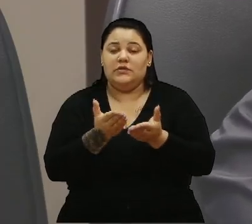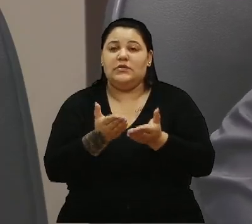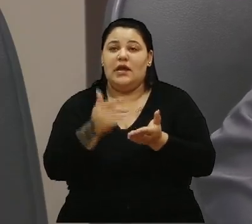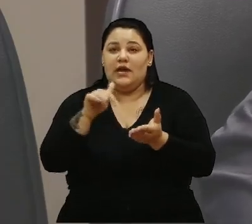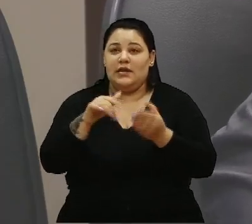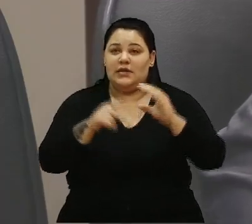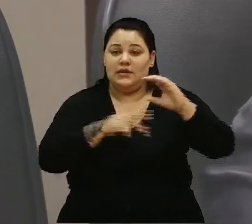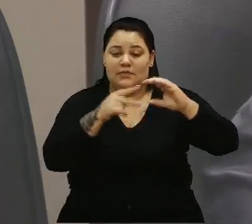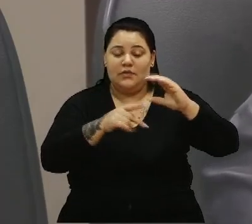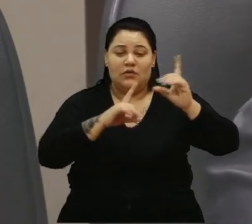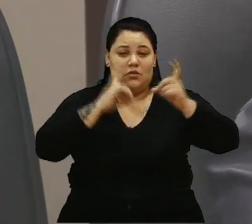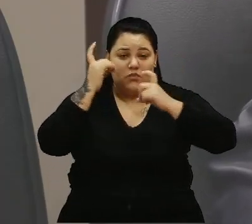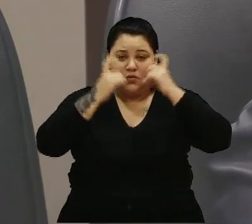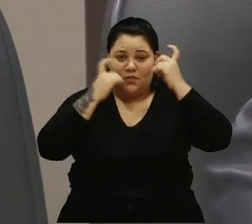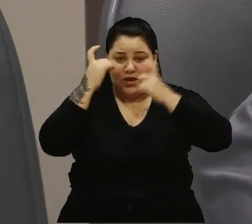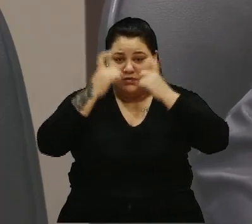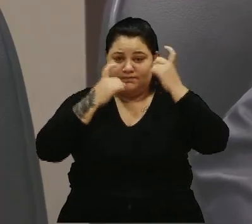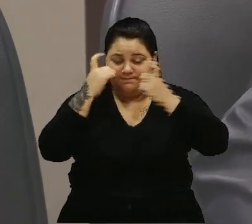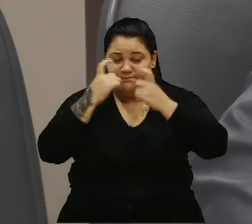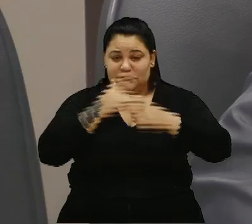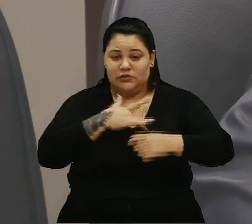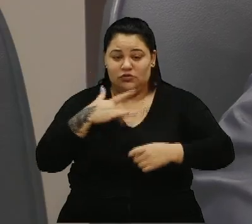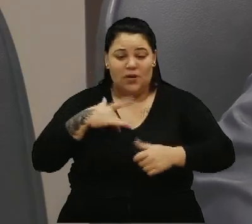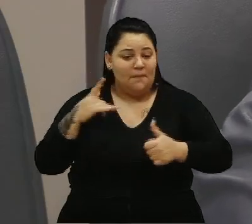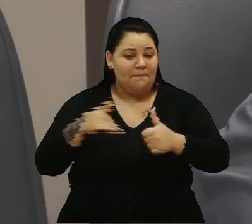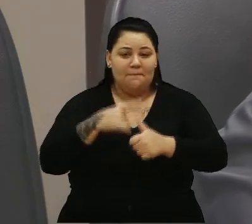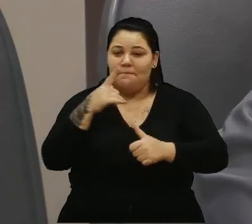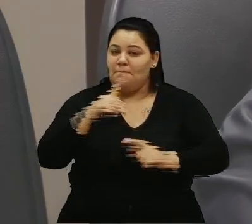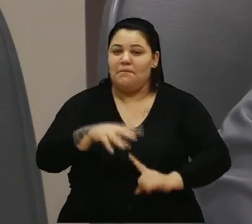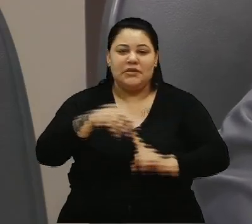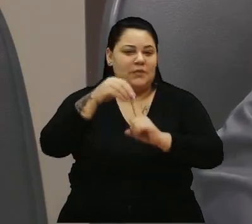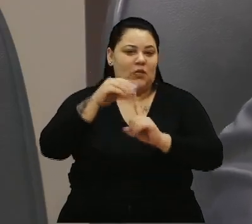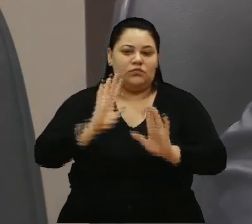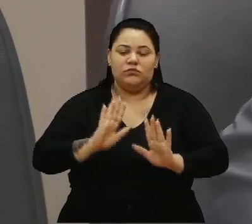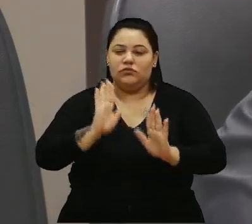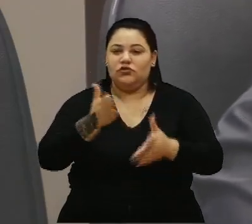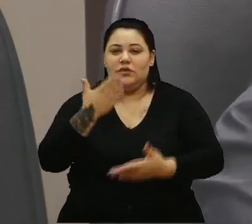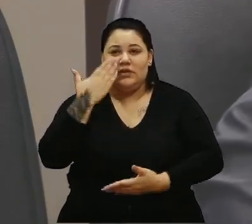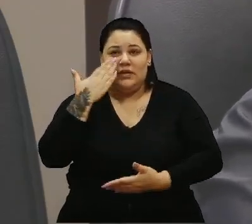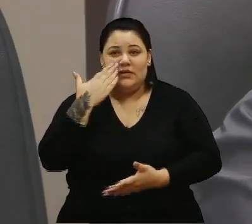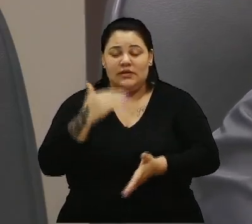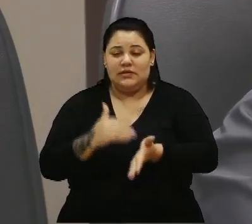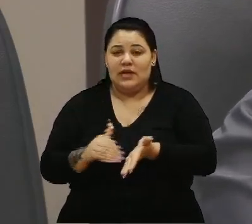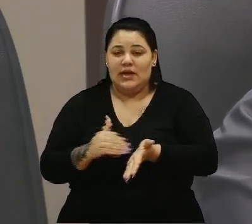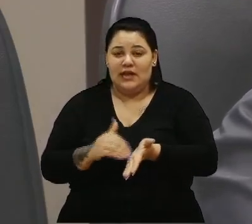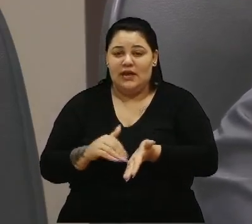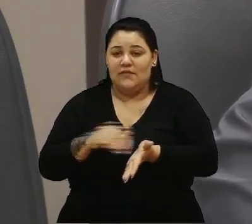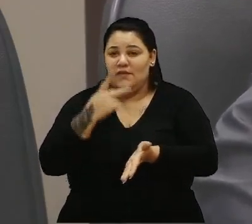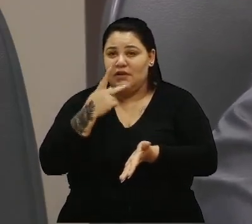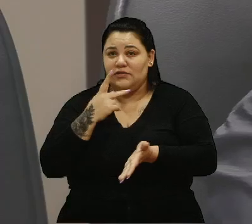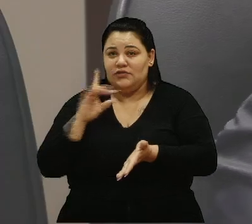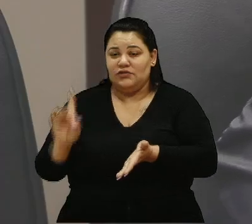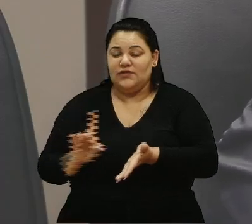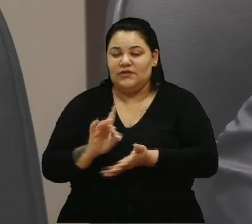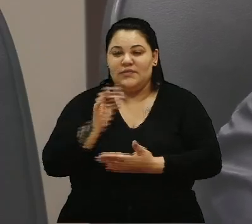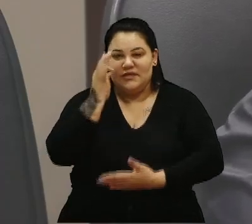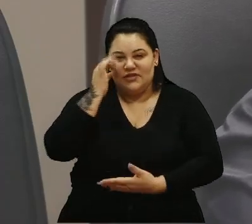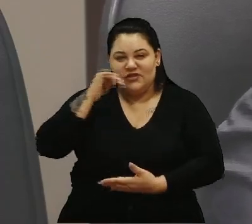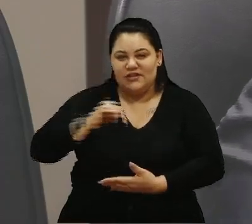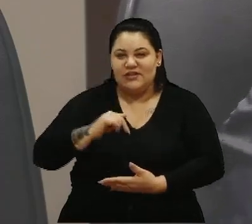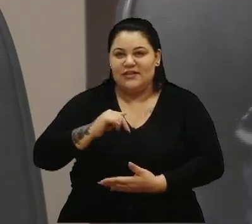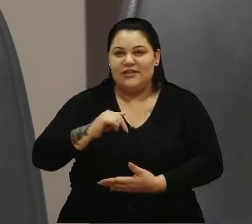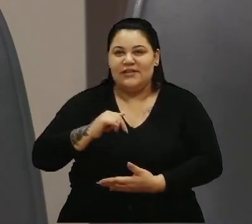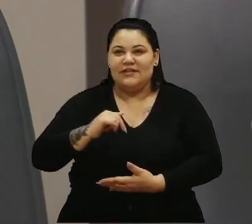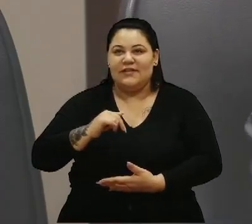que estão preocupados com a saúde, que é a prioridade número 1, e a gente ficou sabendo que tem secretários dizendo que se tivessem aqui nessa casa, iriam